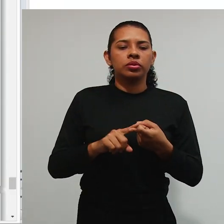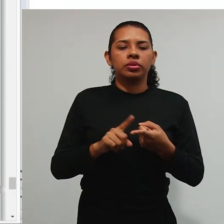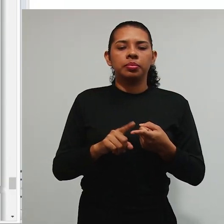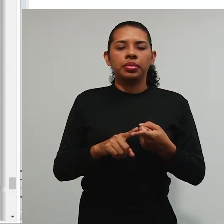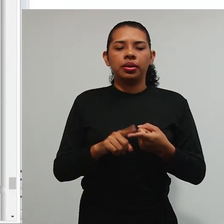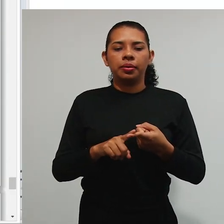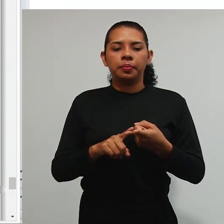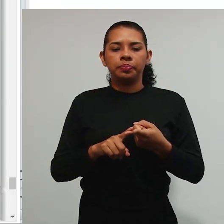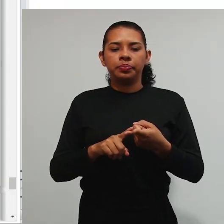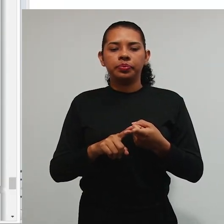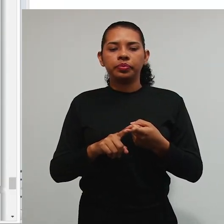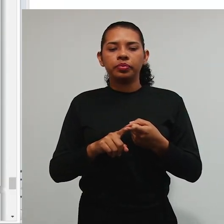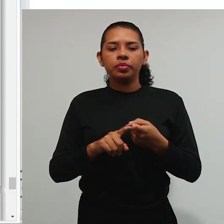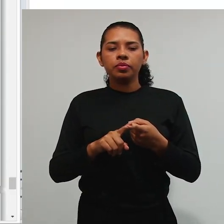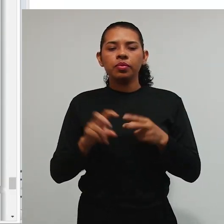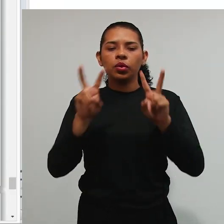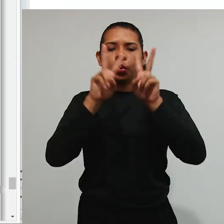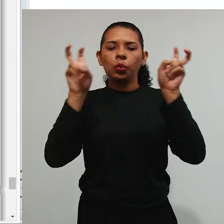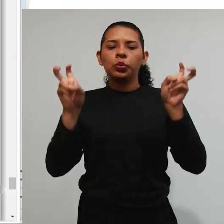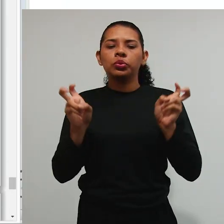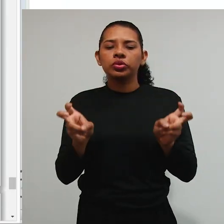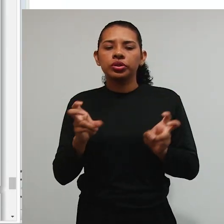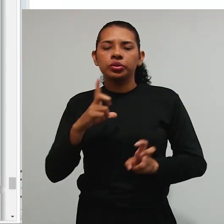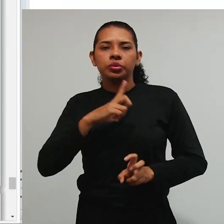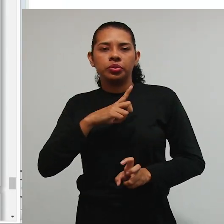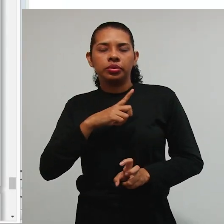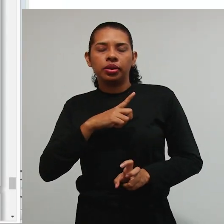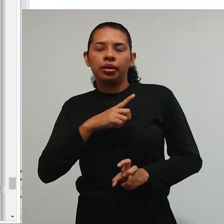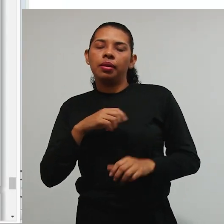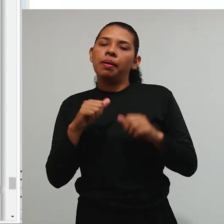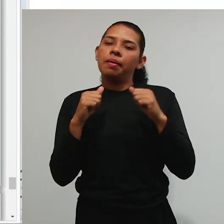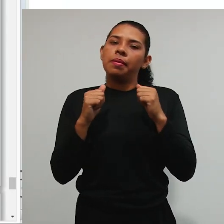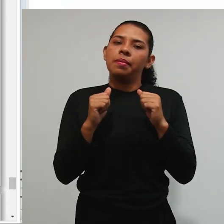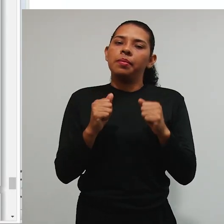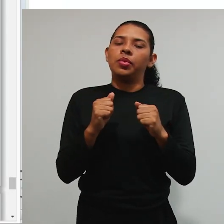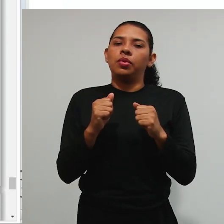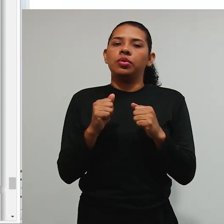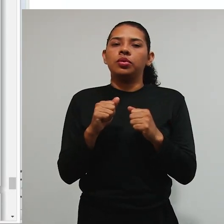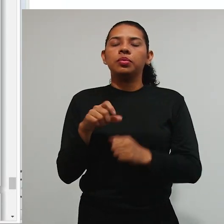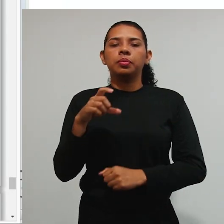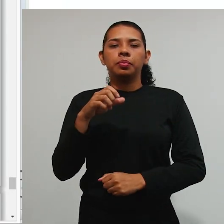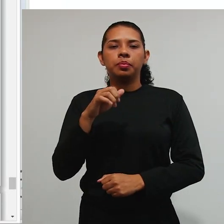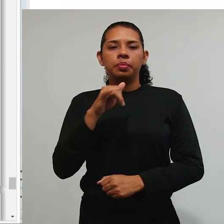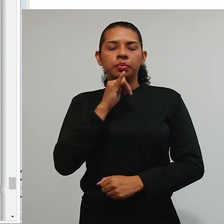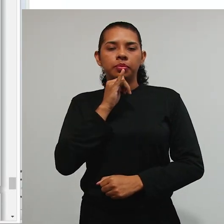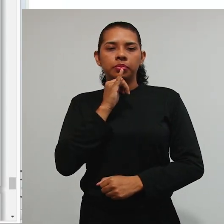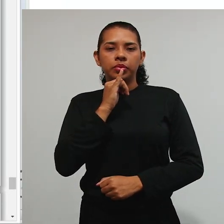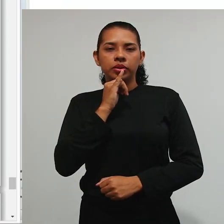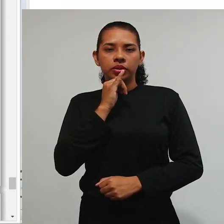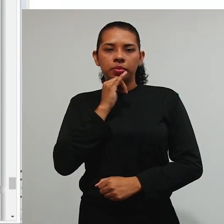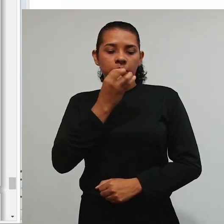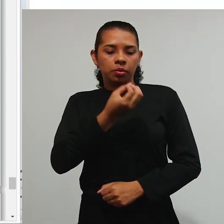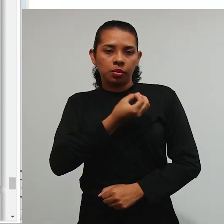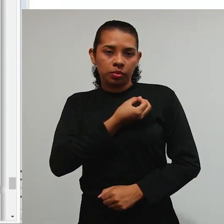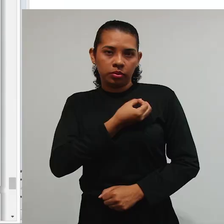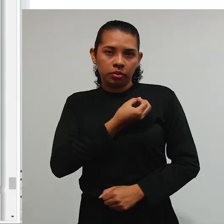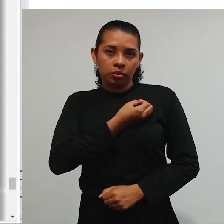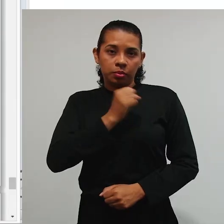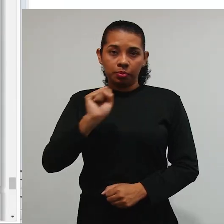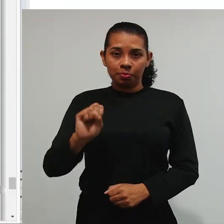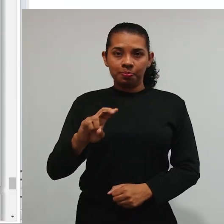exemplo, com marcadores ou com linhas A, B, C, né? Ou incisos 1, 2,